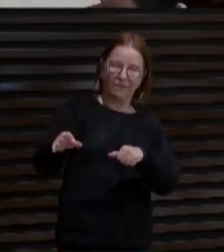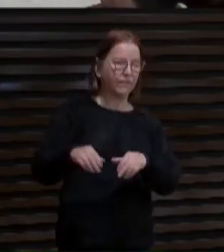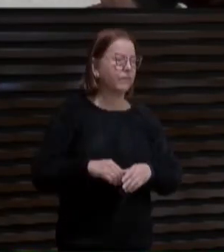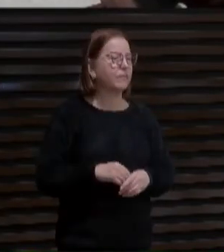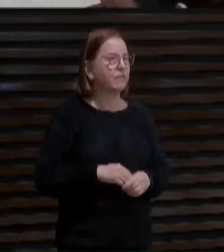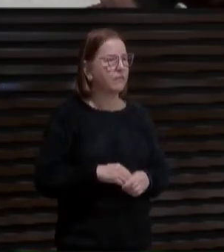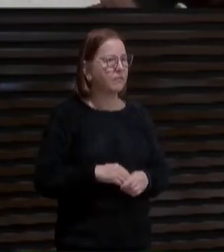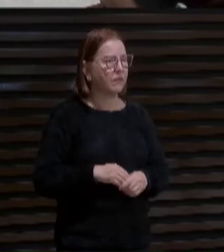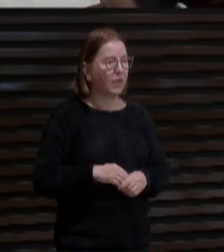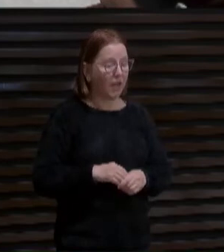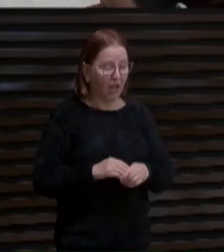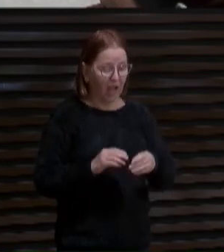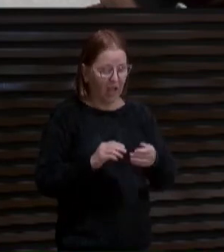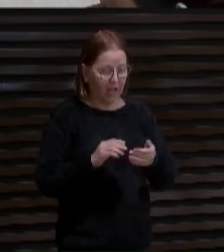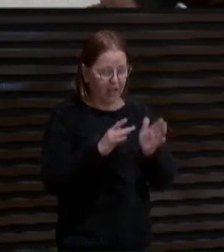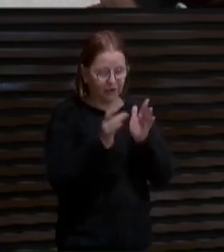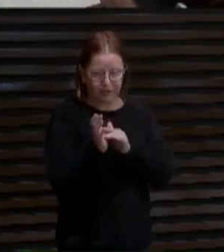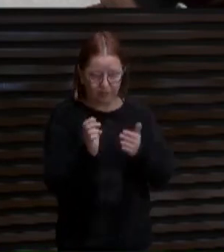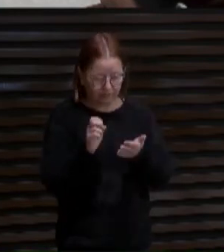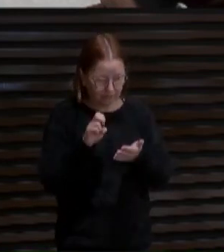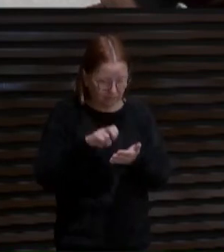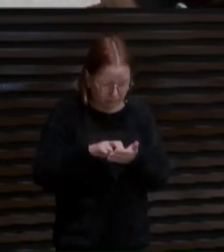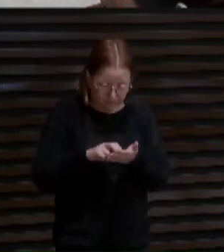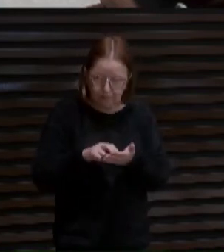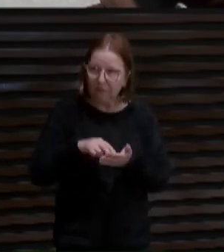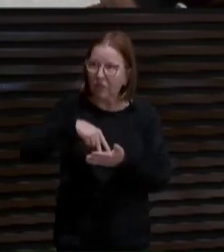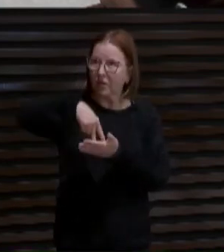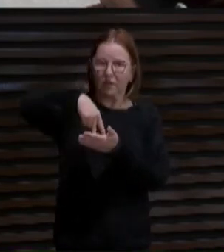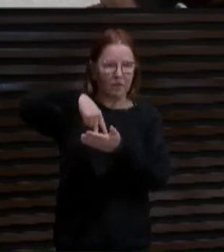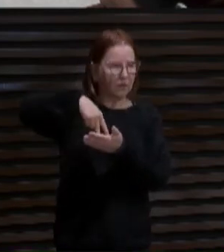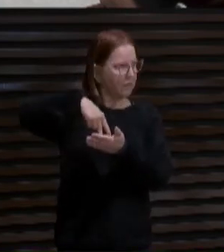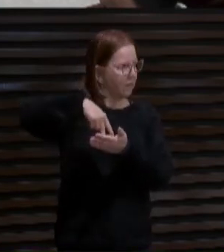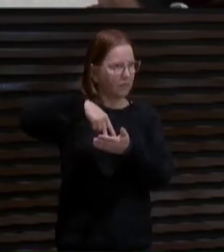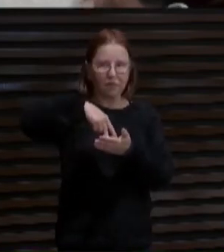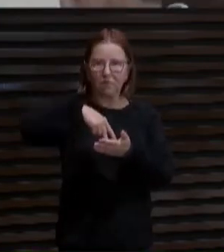quando Jesus levanta mulher Cadê os seus acusadores